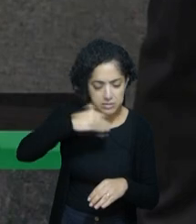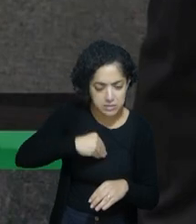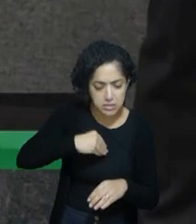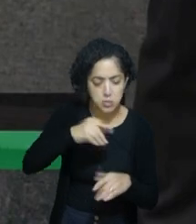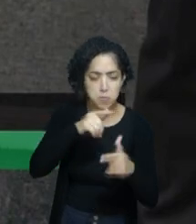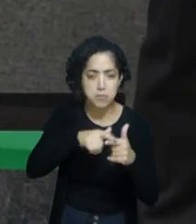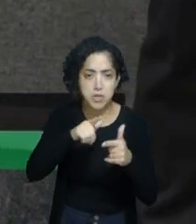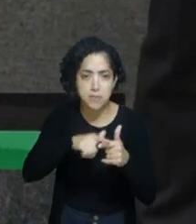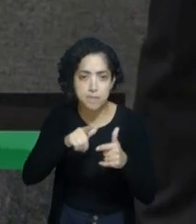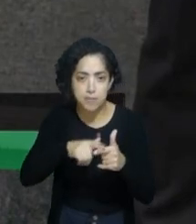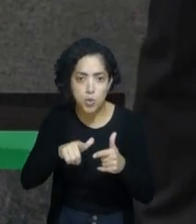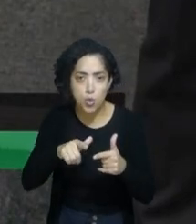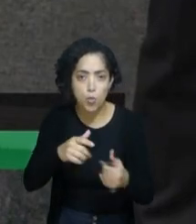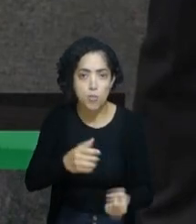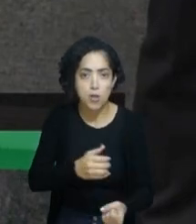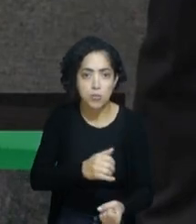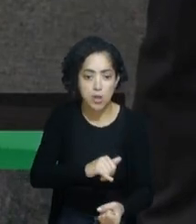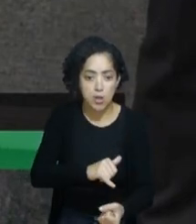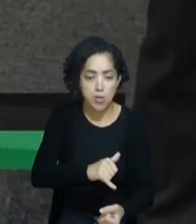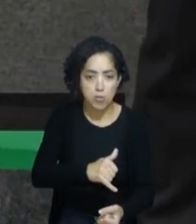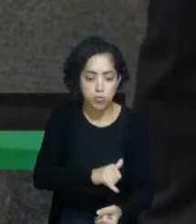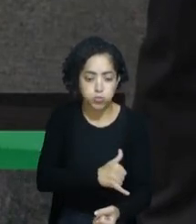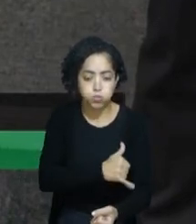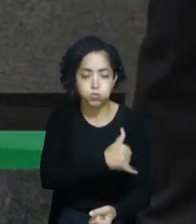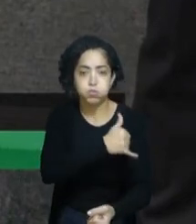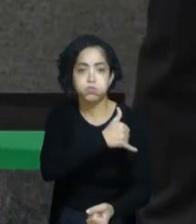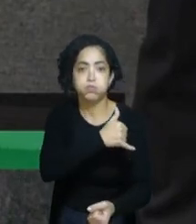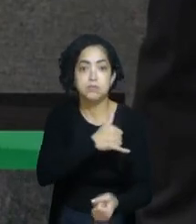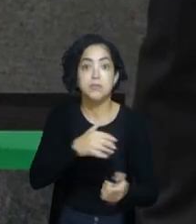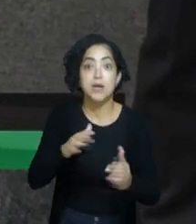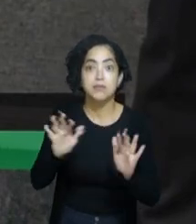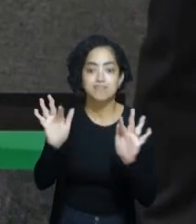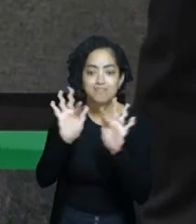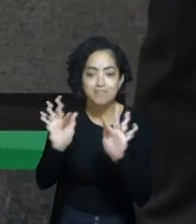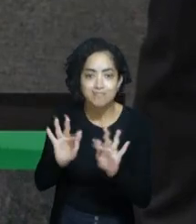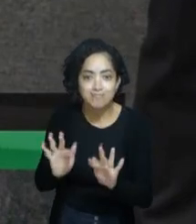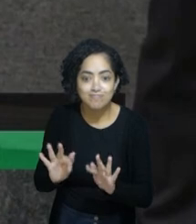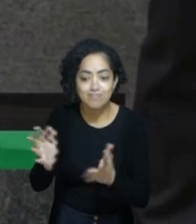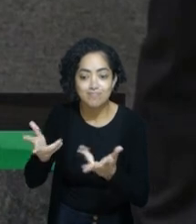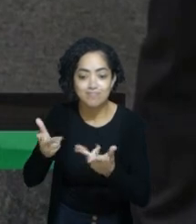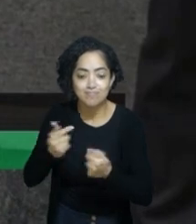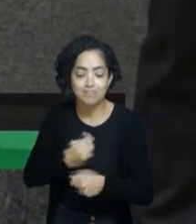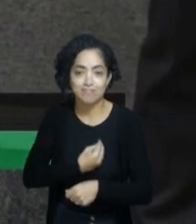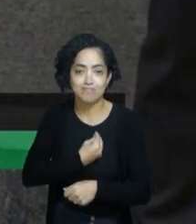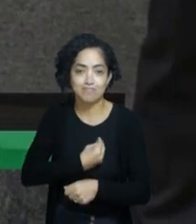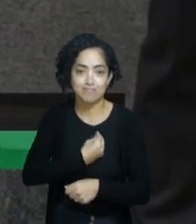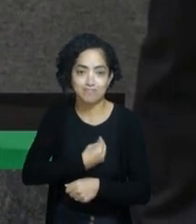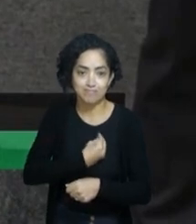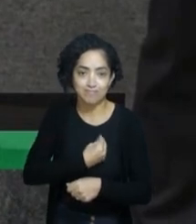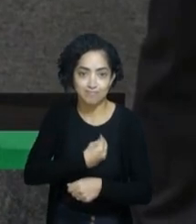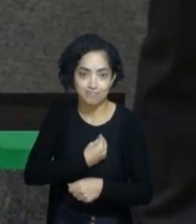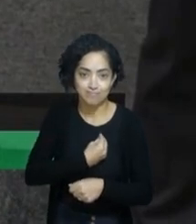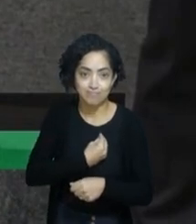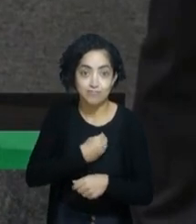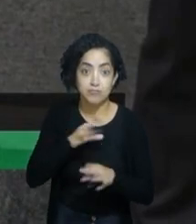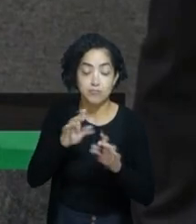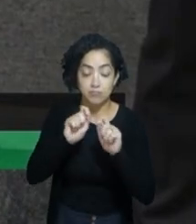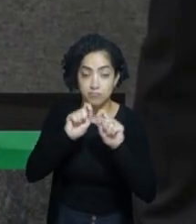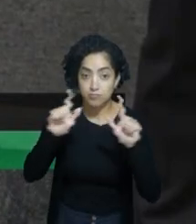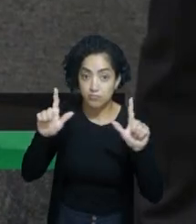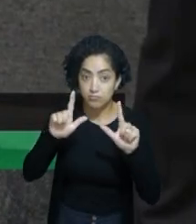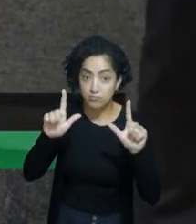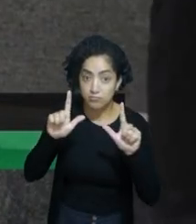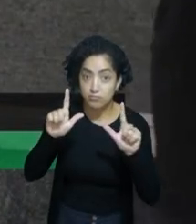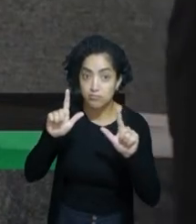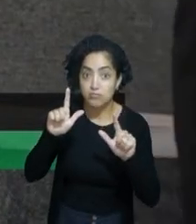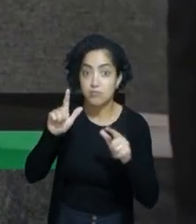problema de sobrepeso e obesidade isso é mais felicidade é mais qualidade de vida e uma coisa que me chamou muito atenção a gente imagina